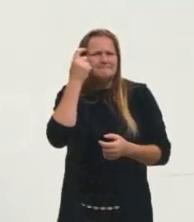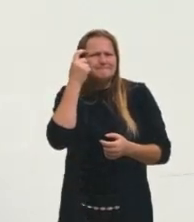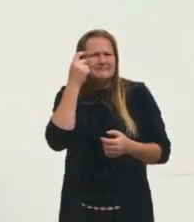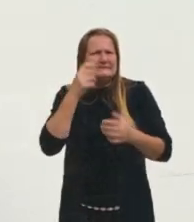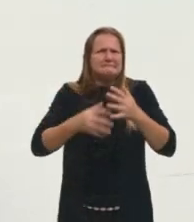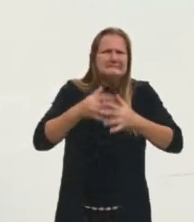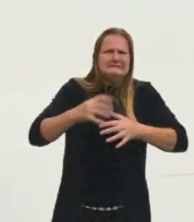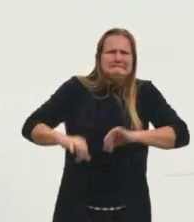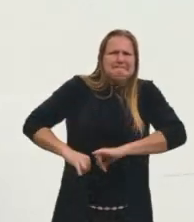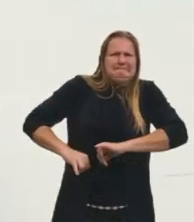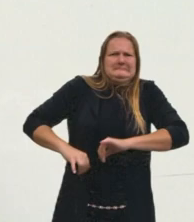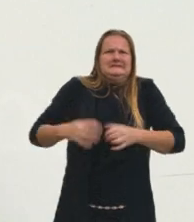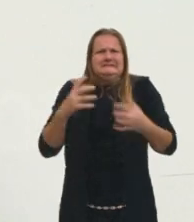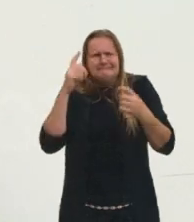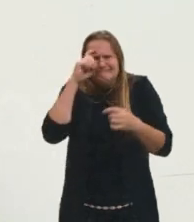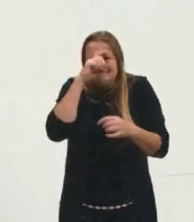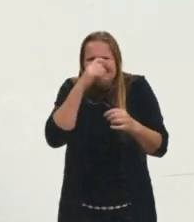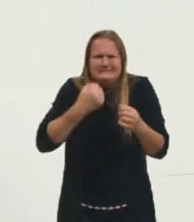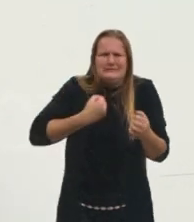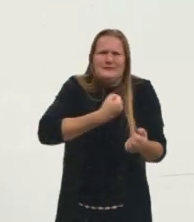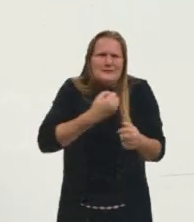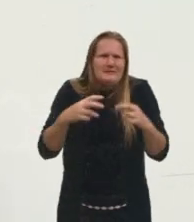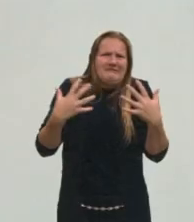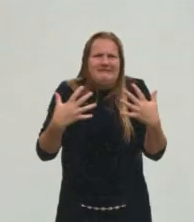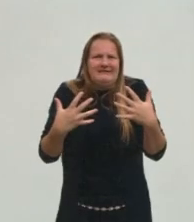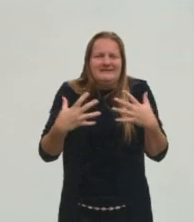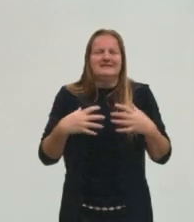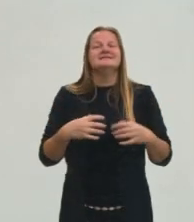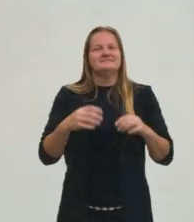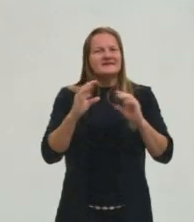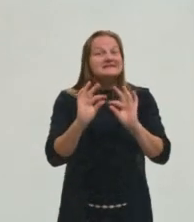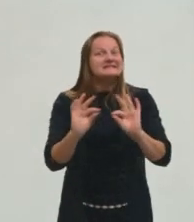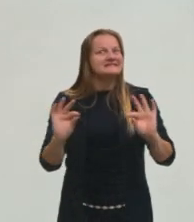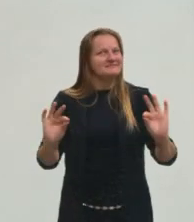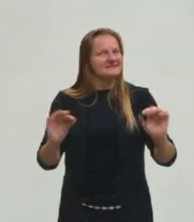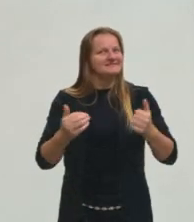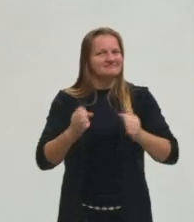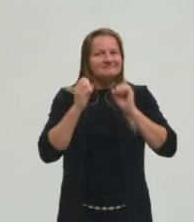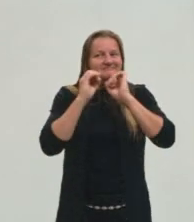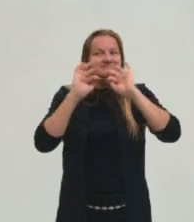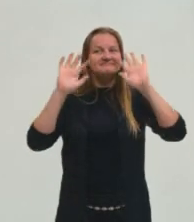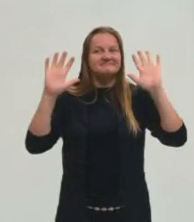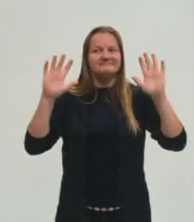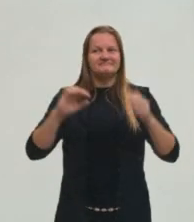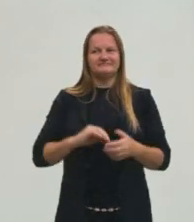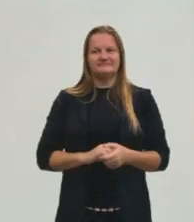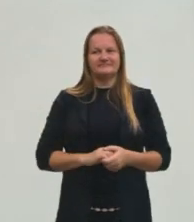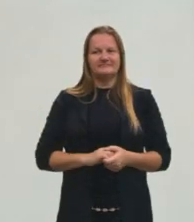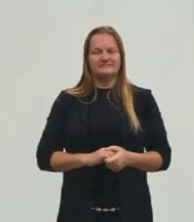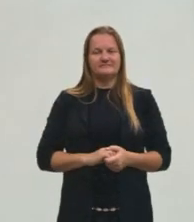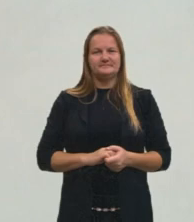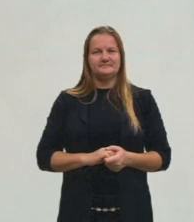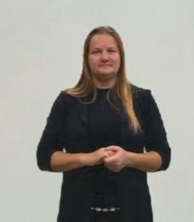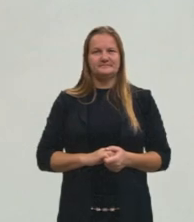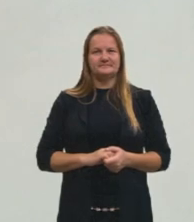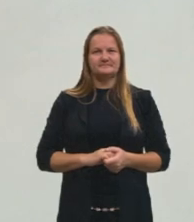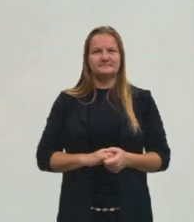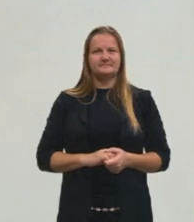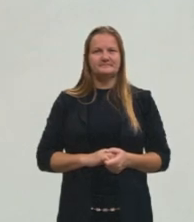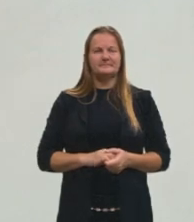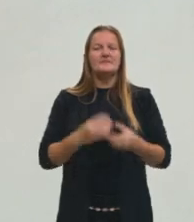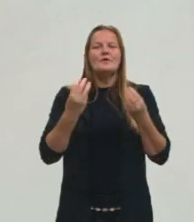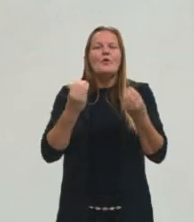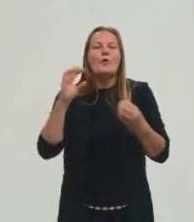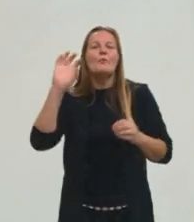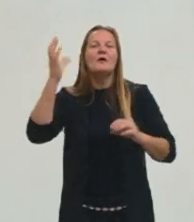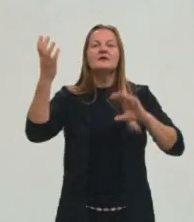sofrer tanto aqui fazendo esse monte de conta né fica mais simples tá então ali a gente tem como que a